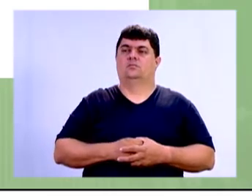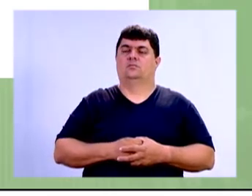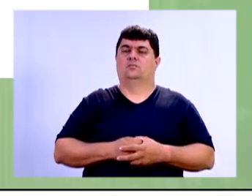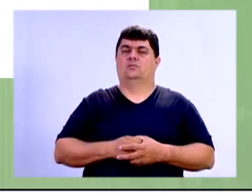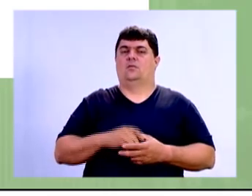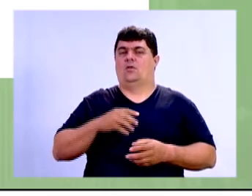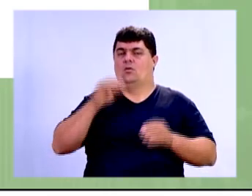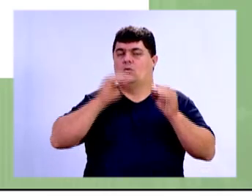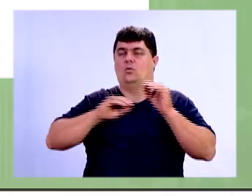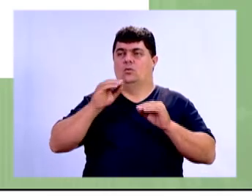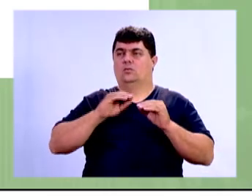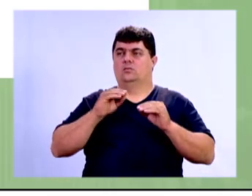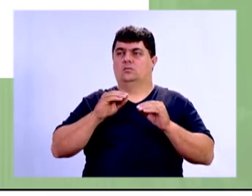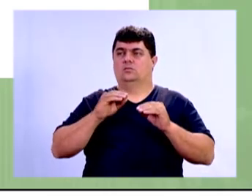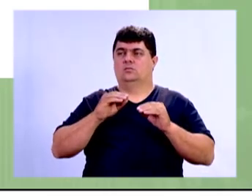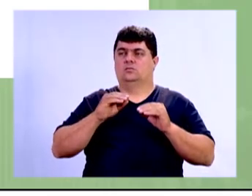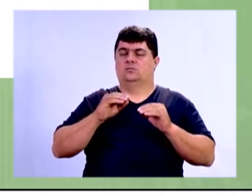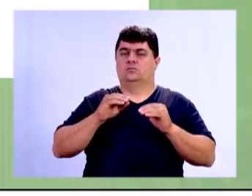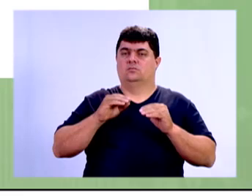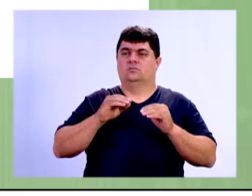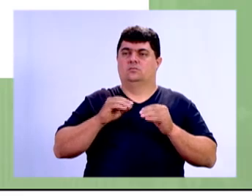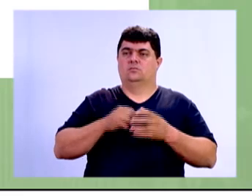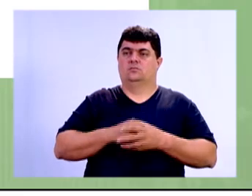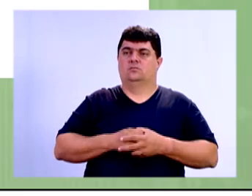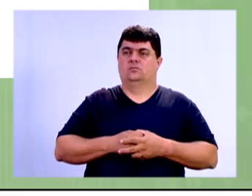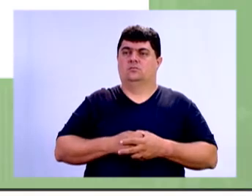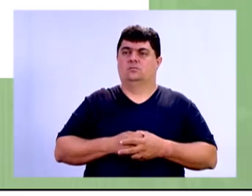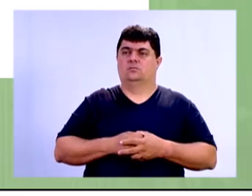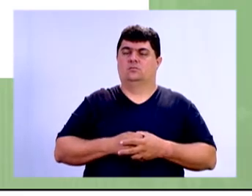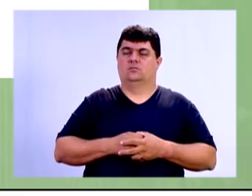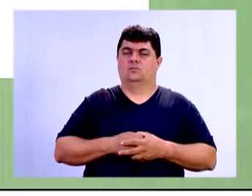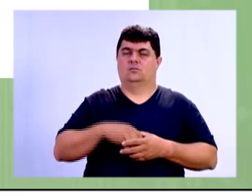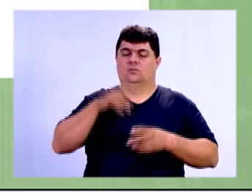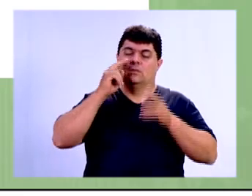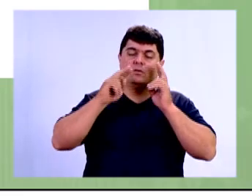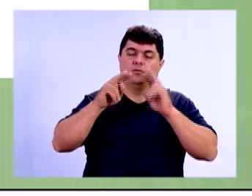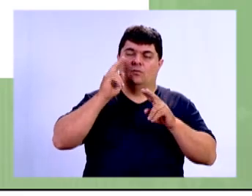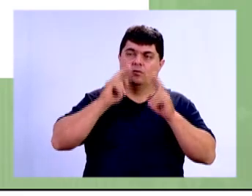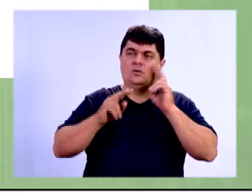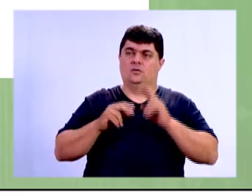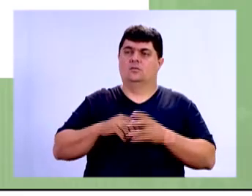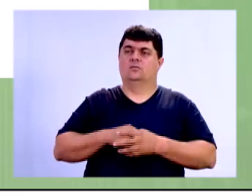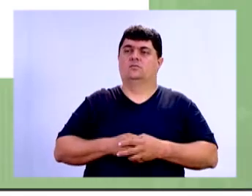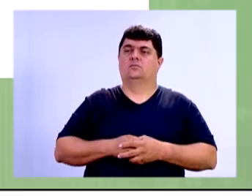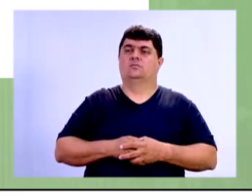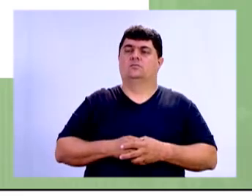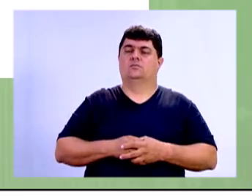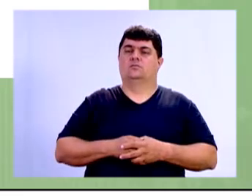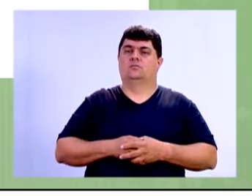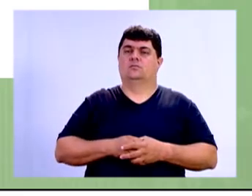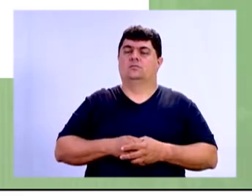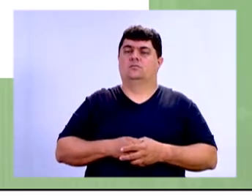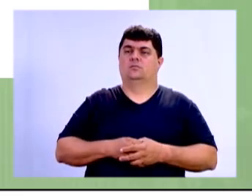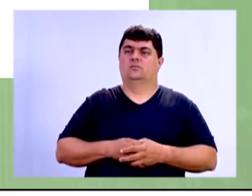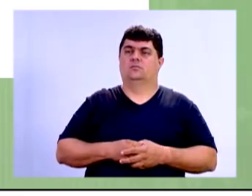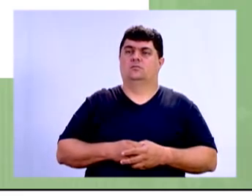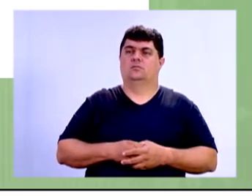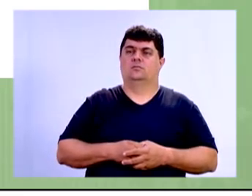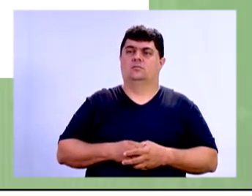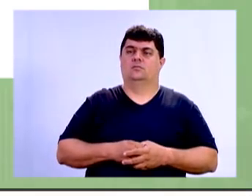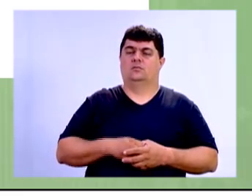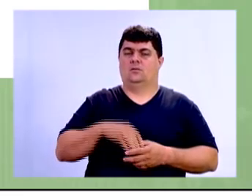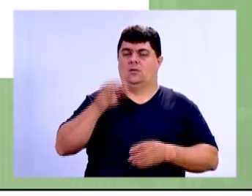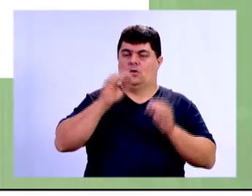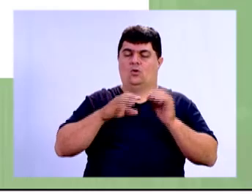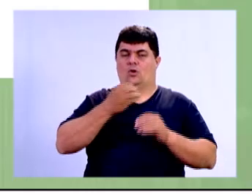nessa interação, quer dizer, eu vou acessar cada uma dessas informações passo a passo, né? Eu vou escrever aqui, por exemplo, cada